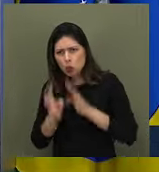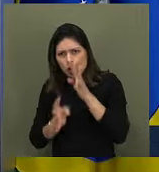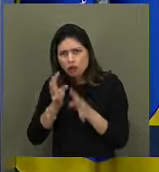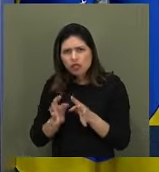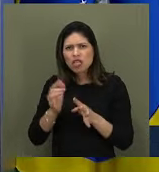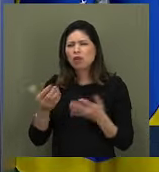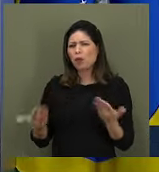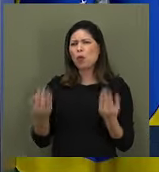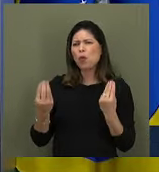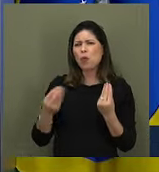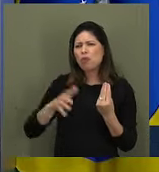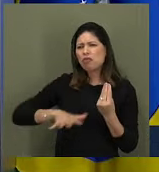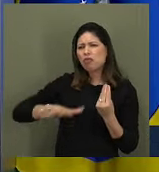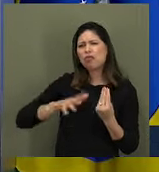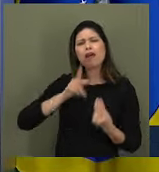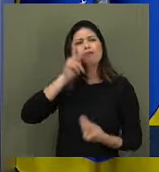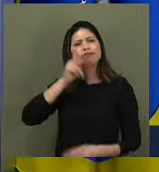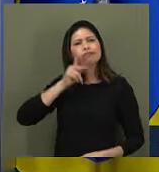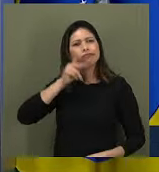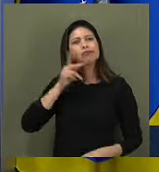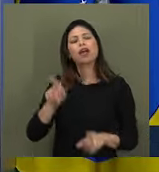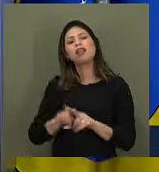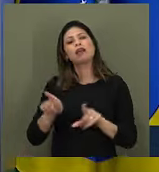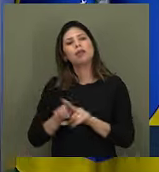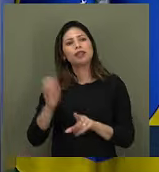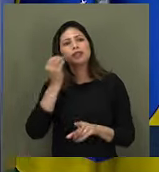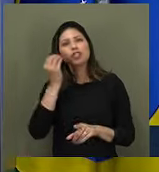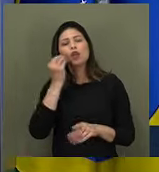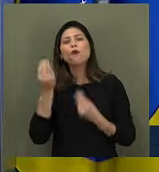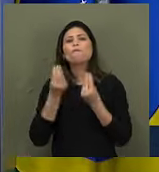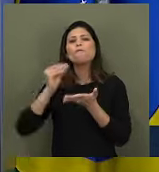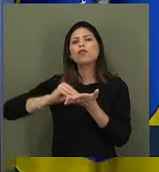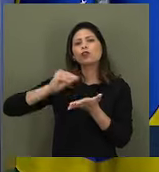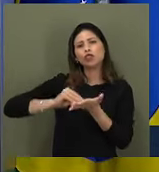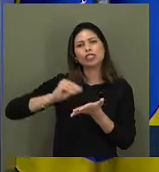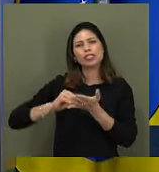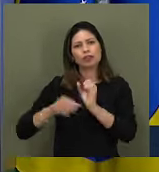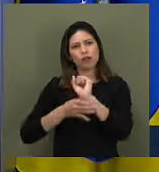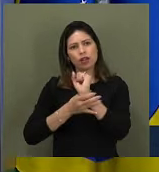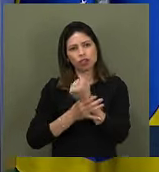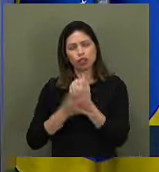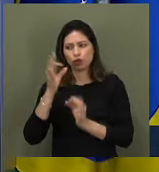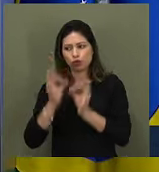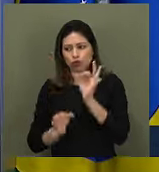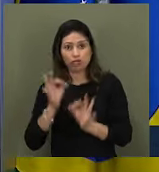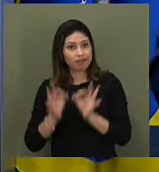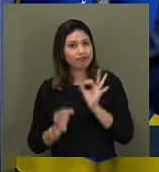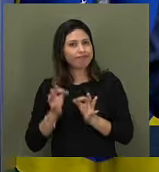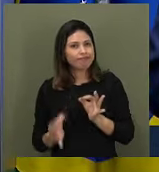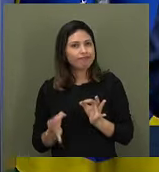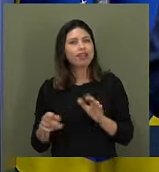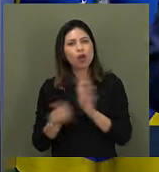modo claramente político ora para a insegurança jurídica e imiscui em questões do